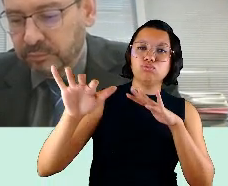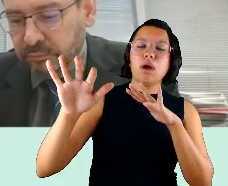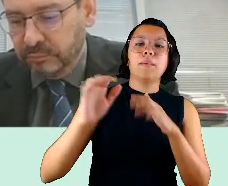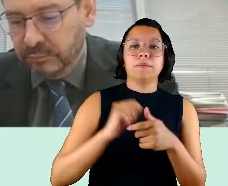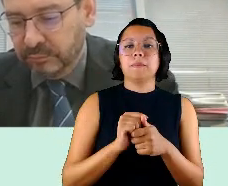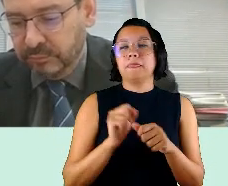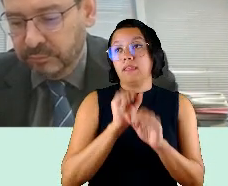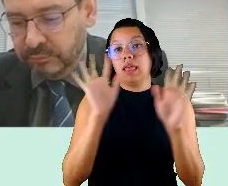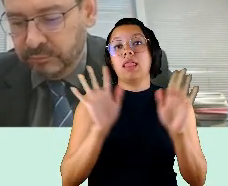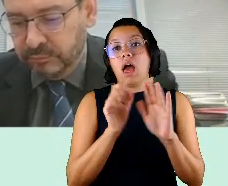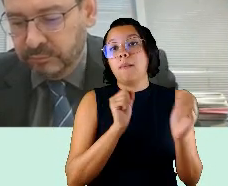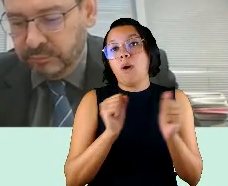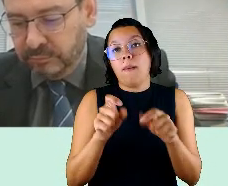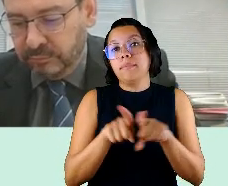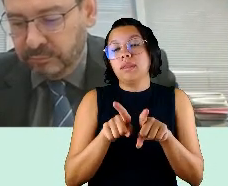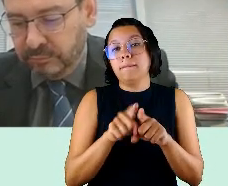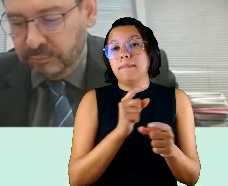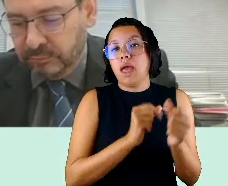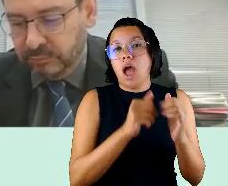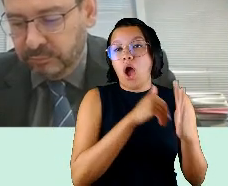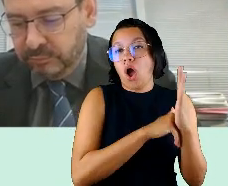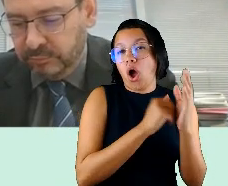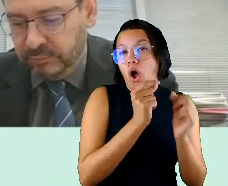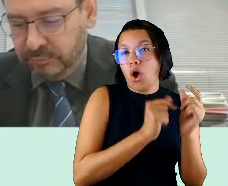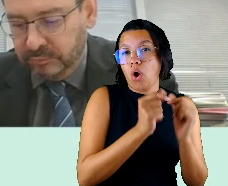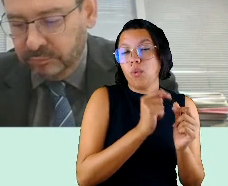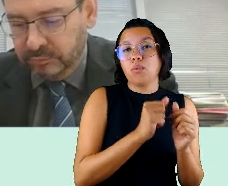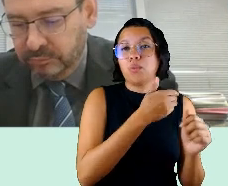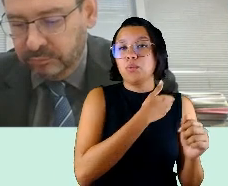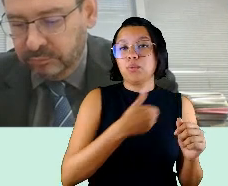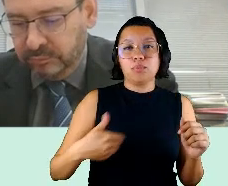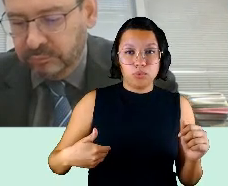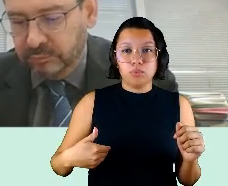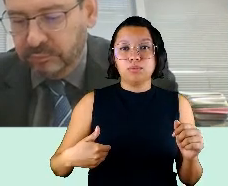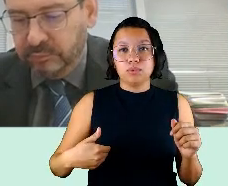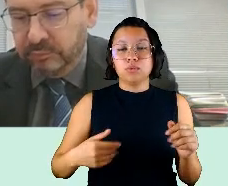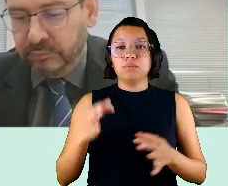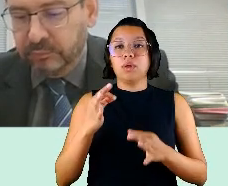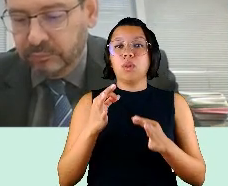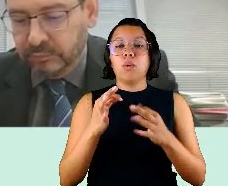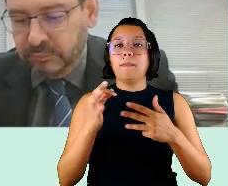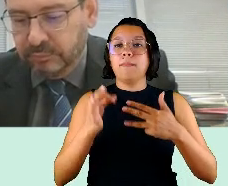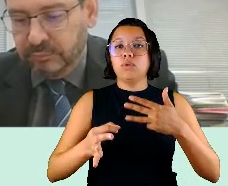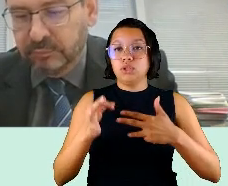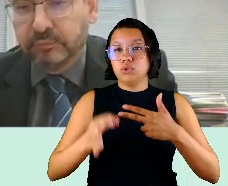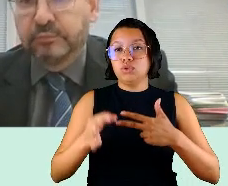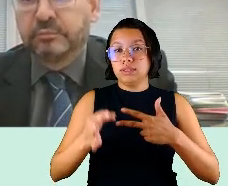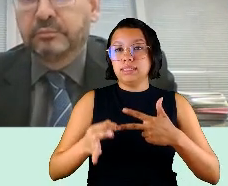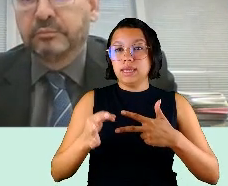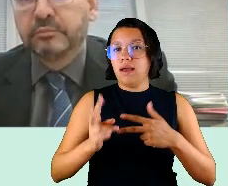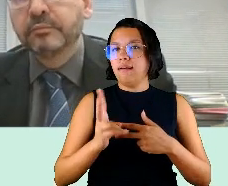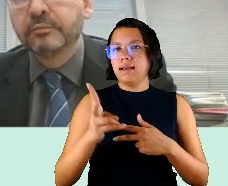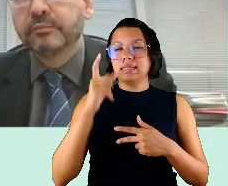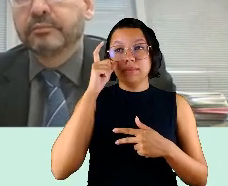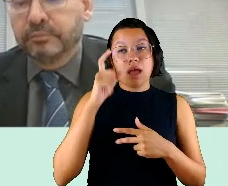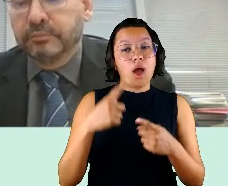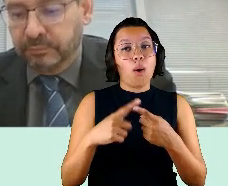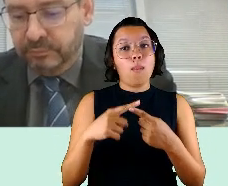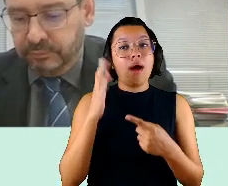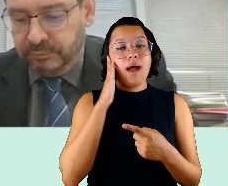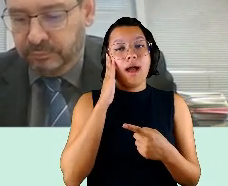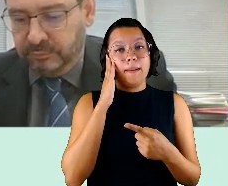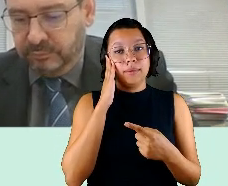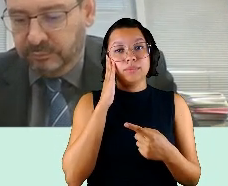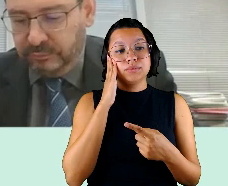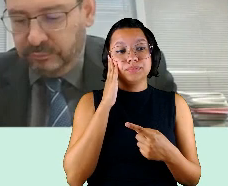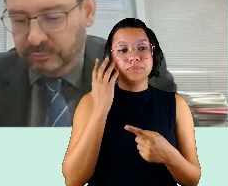claro, possibilita também a economia de recursos públicos pelo Poder Judiciário, o que é sempre interessante, porque sabemos que